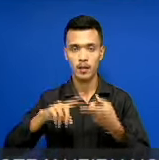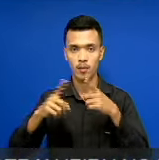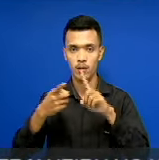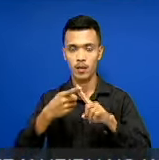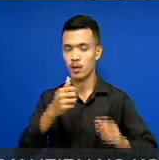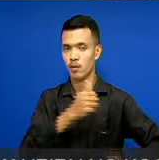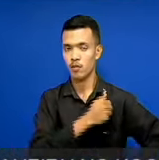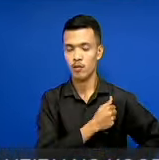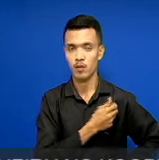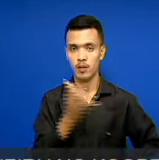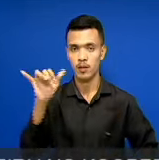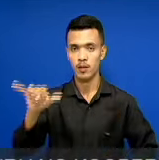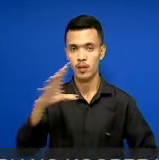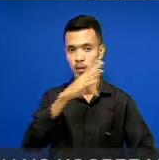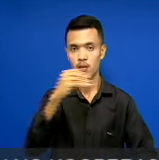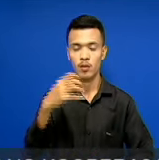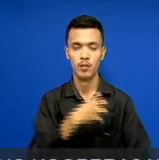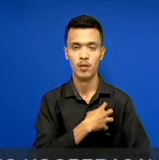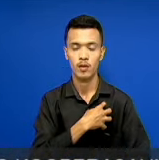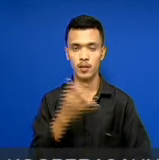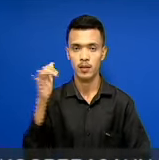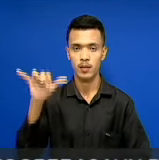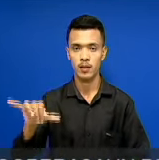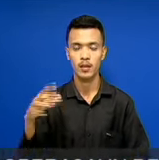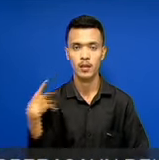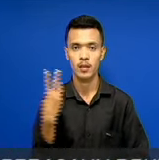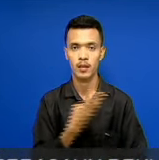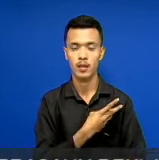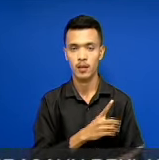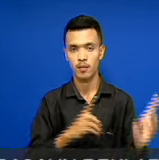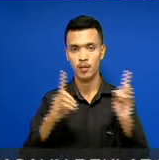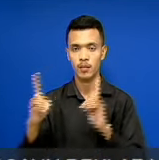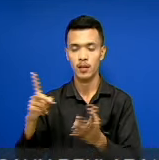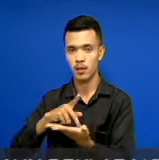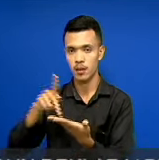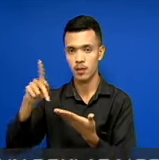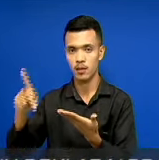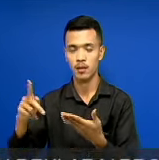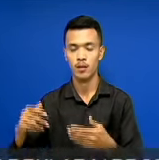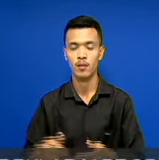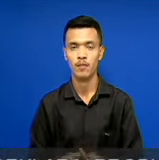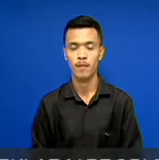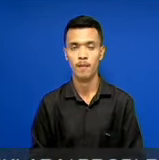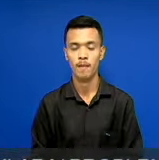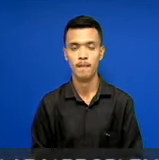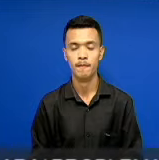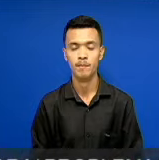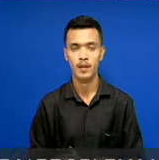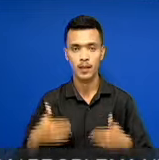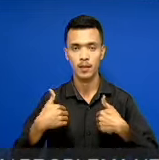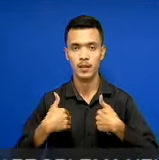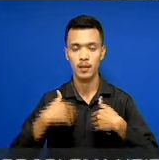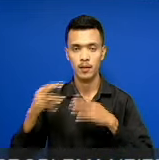sira no mas ita ne malu PNTL sira ita aplica koimas ne ita iha lorong hira kleba na hira hare iha media